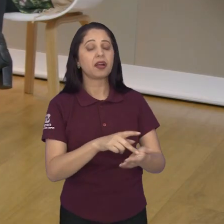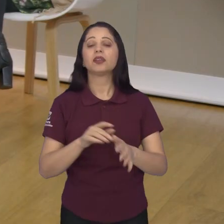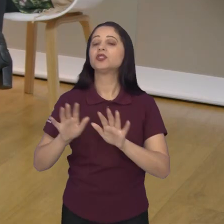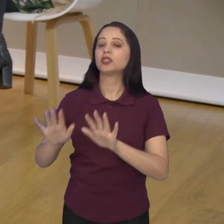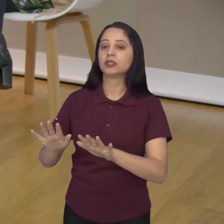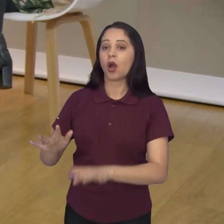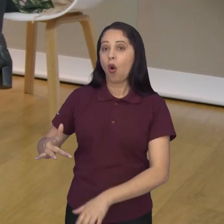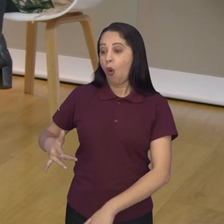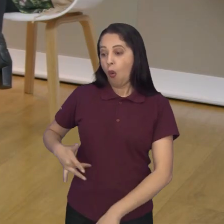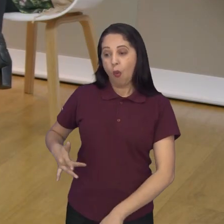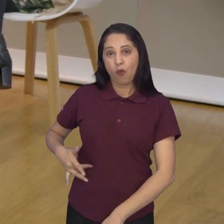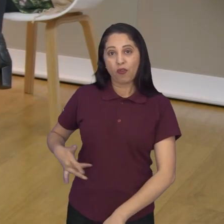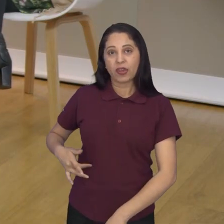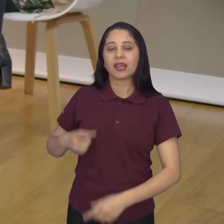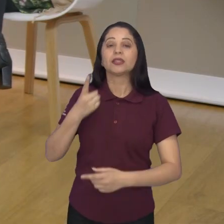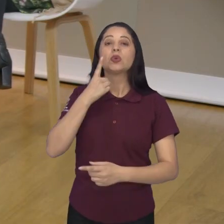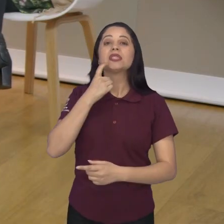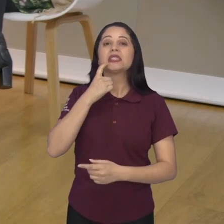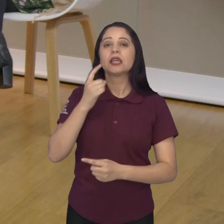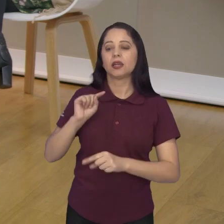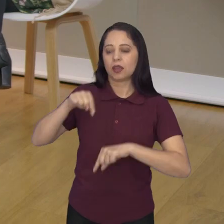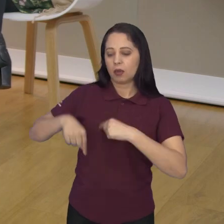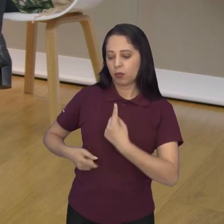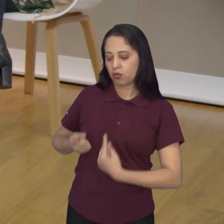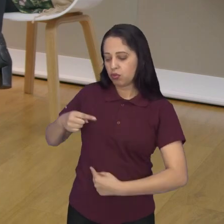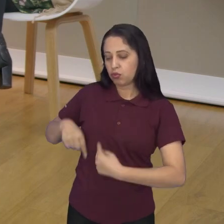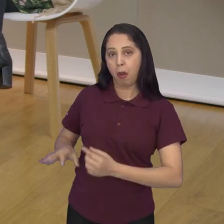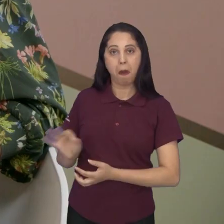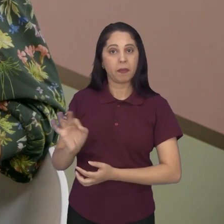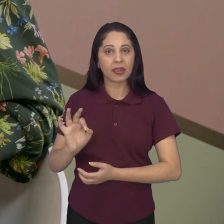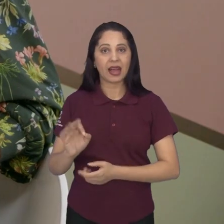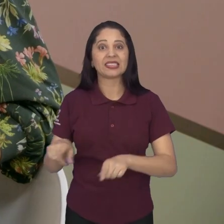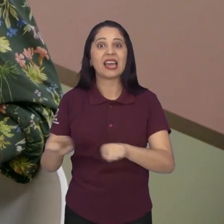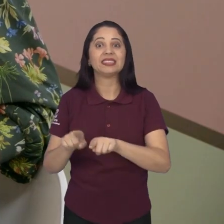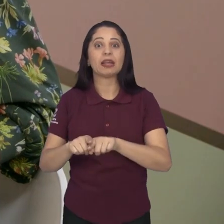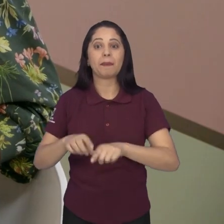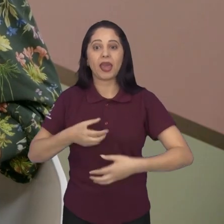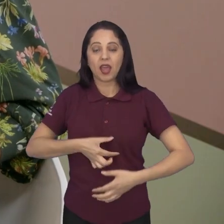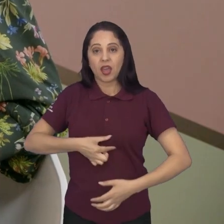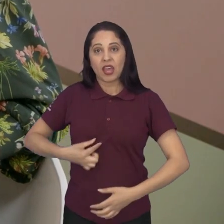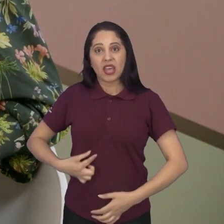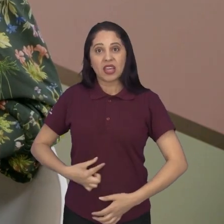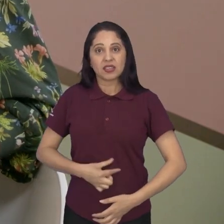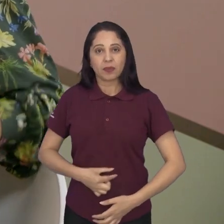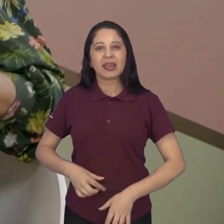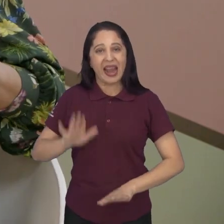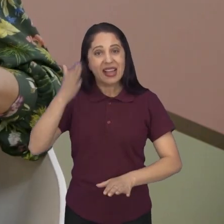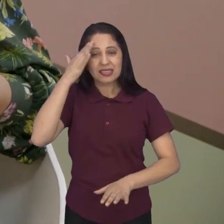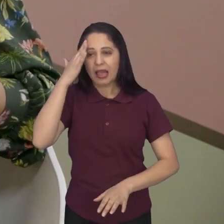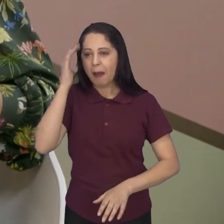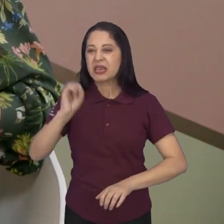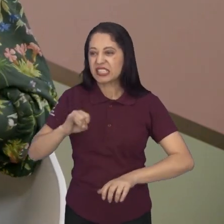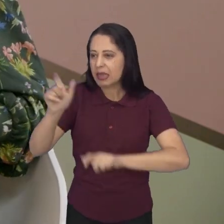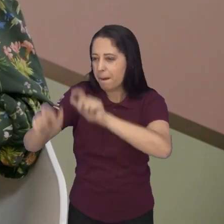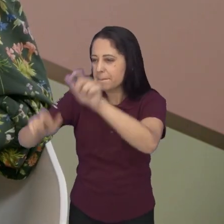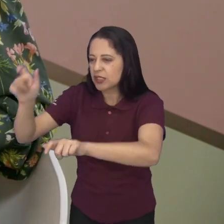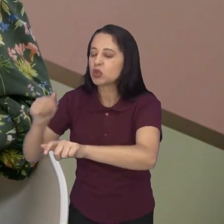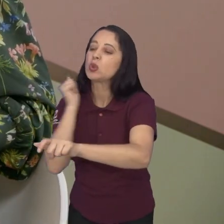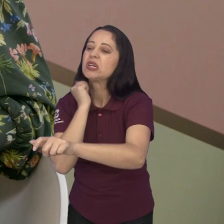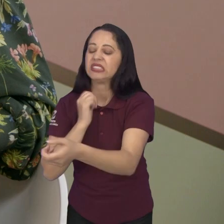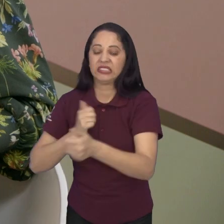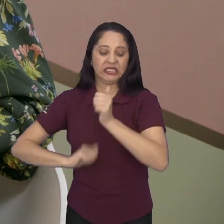fígado passa a não receber o aporte de sangue que precisaria. O intestino, por isso que a gente vê muita gente estressada, entre